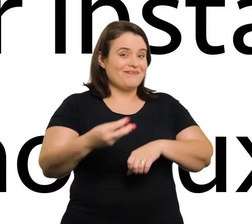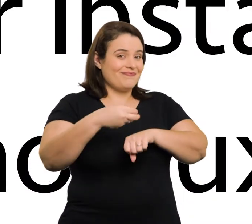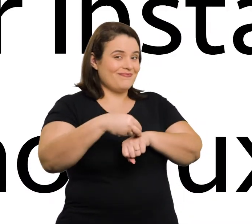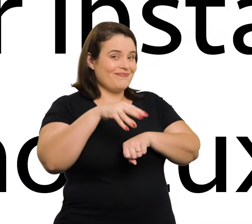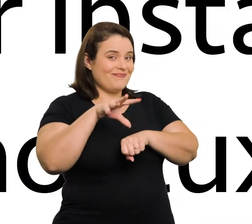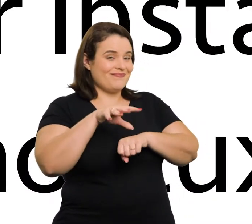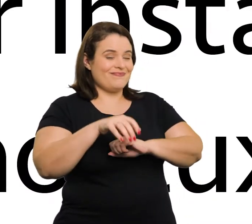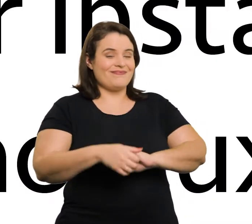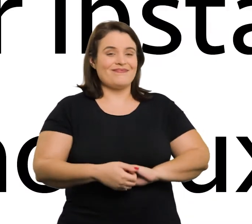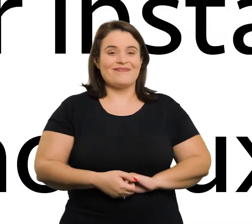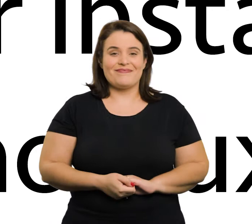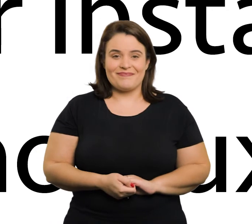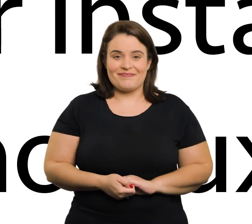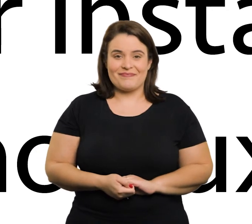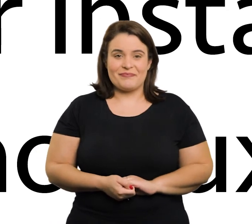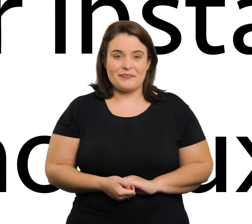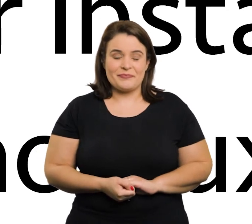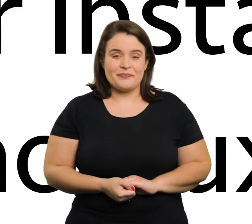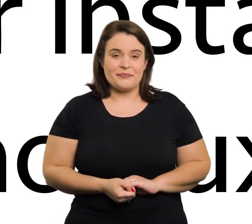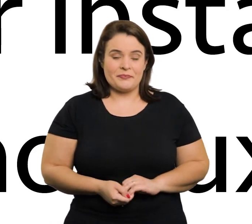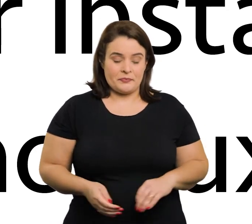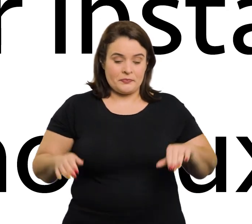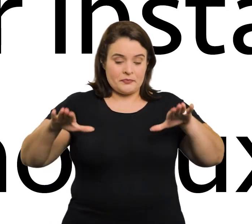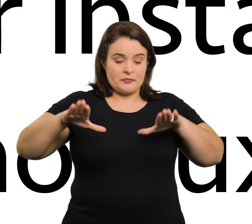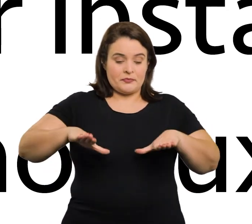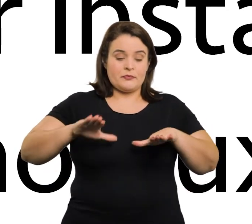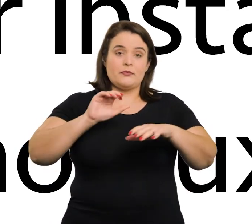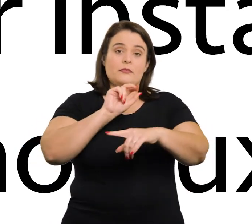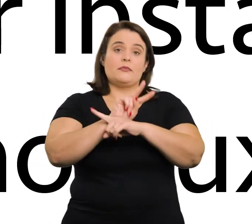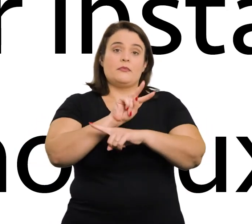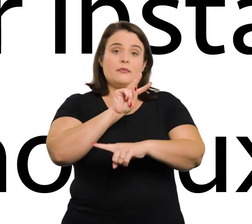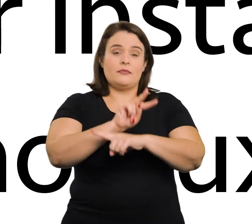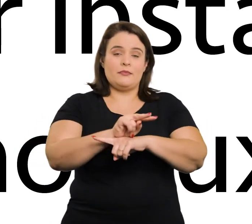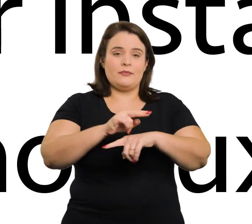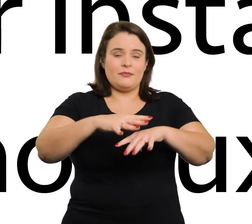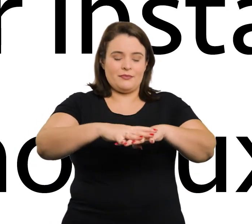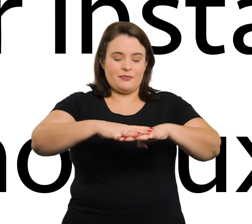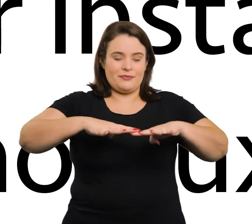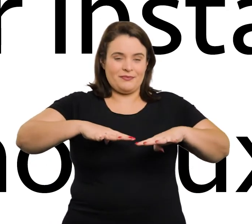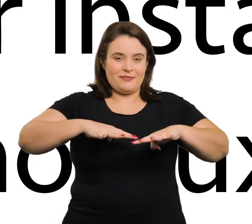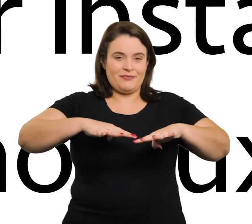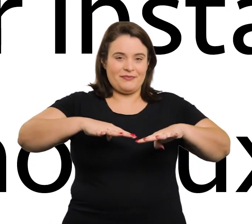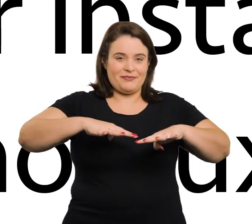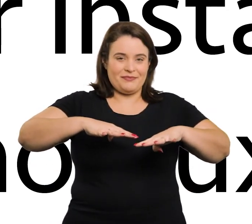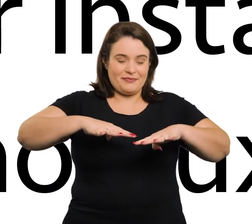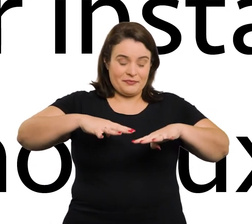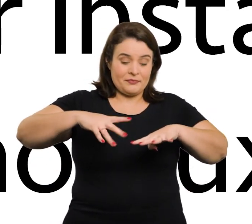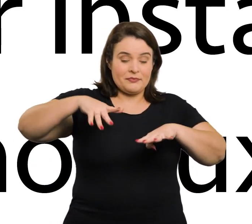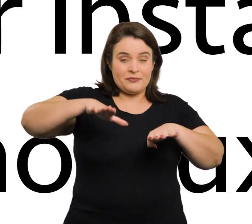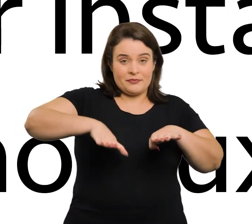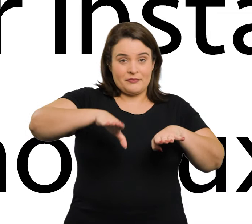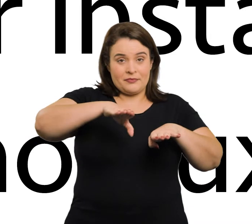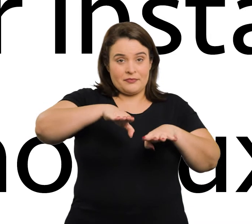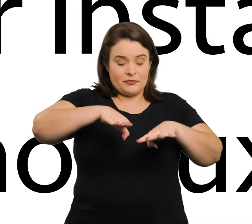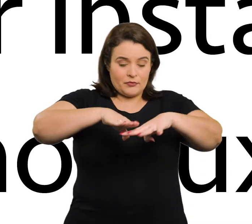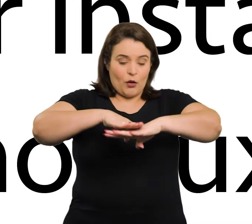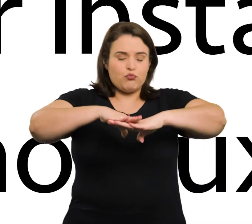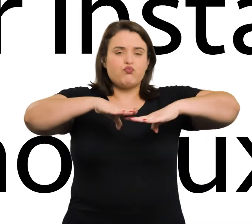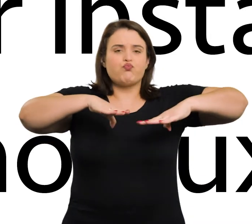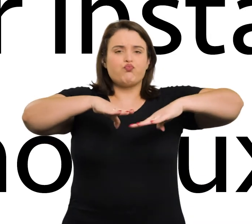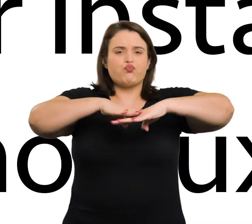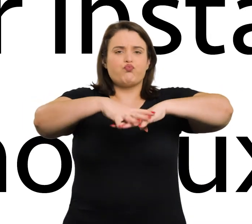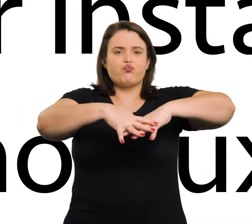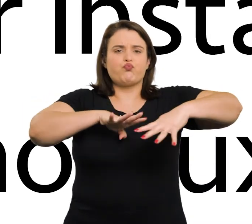Dica: fazer uma moldura de proteção em concreto com armadura de reforço no perímetro das tampas e grelhas